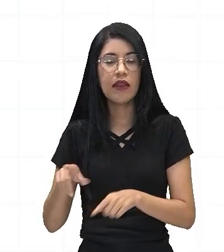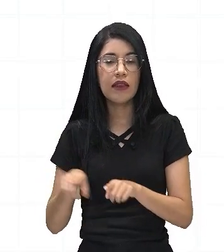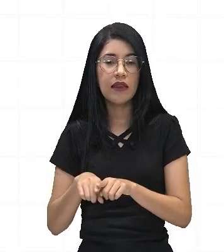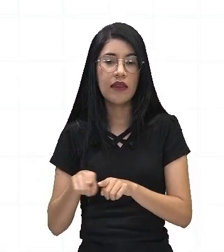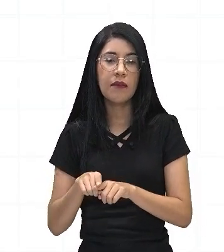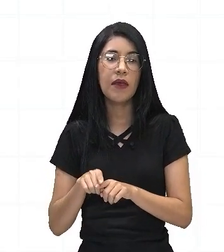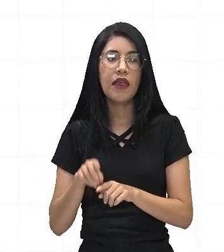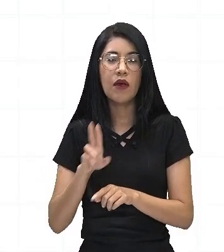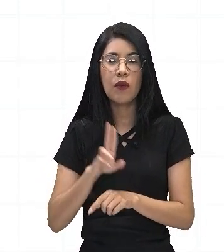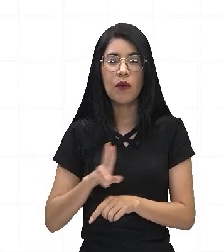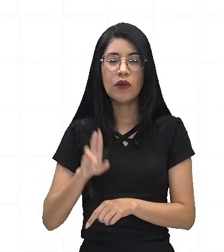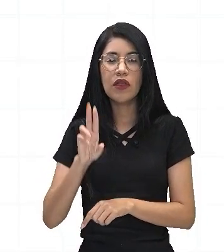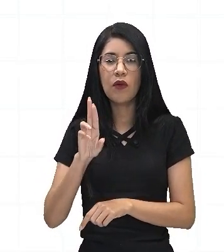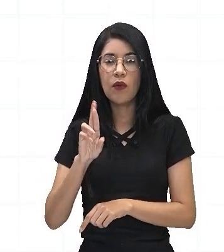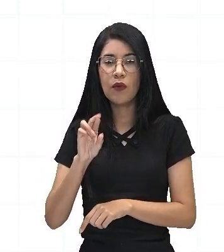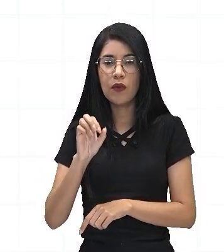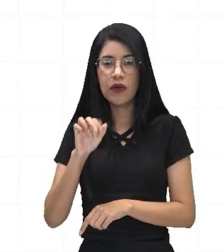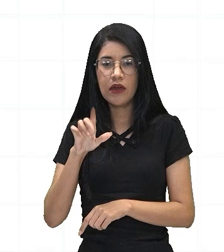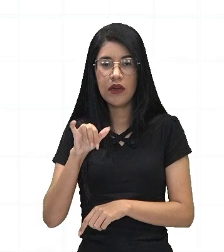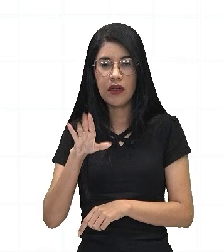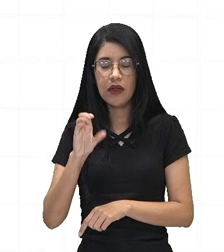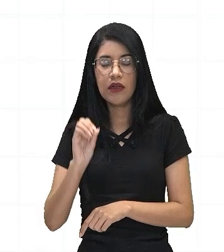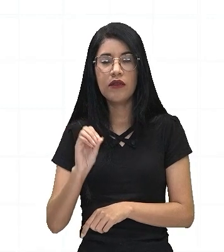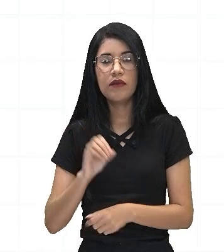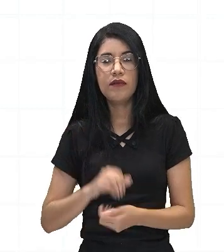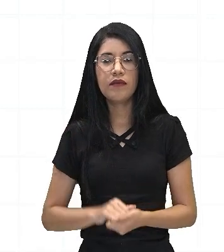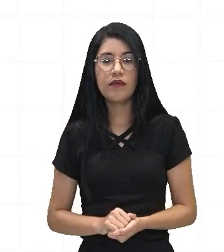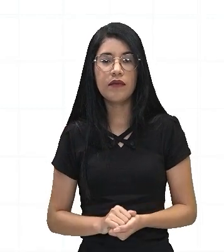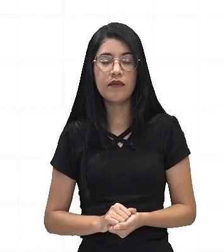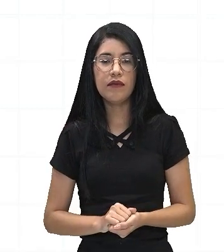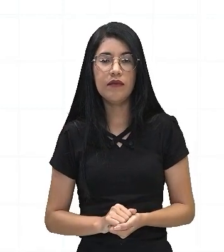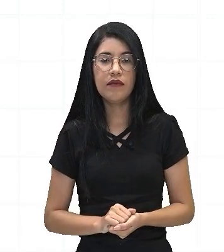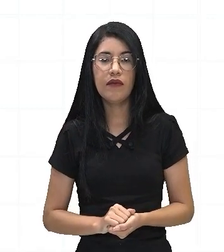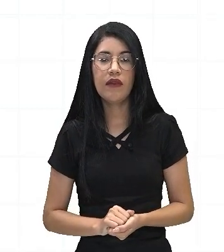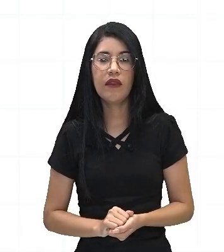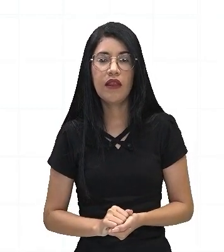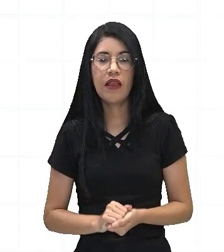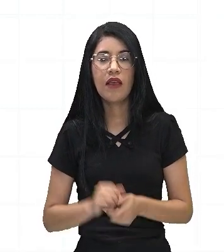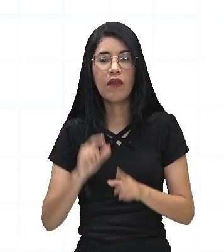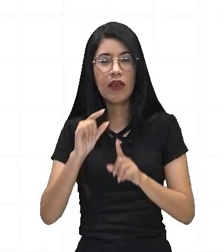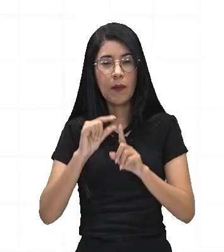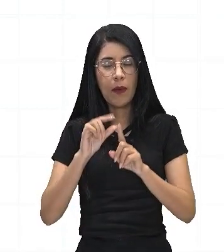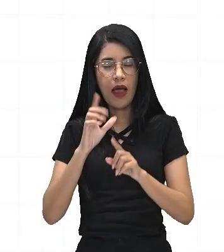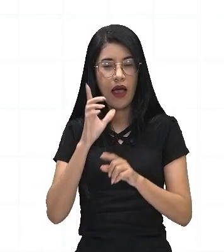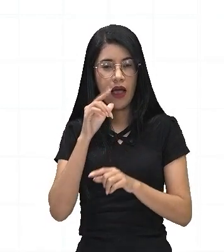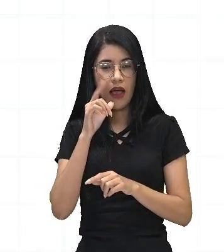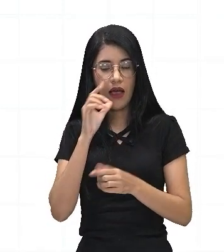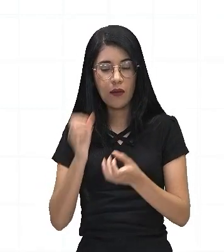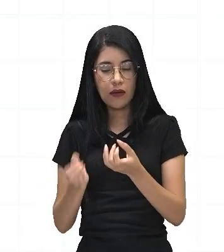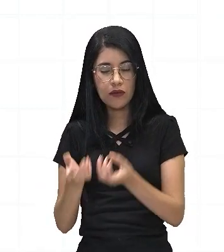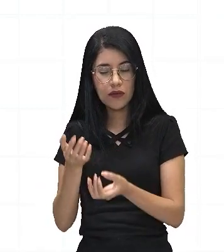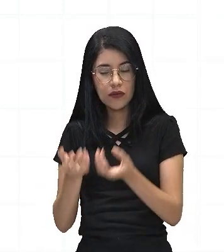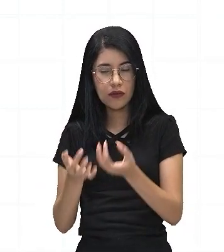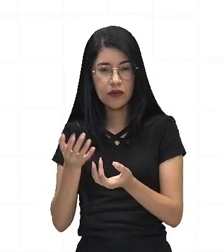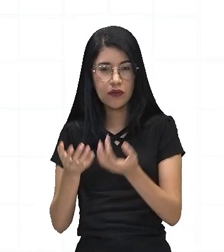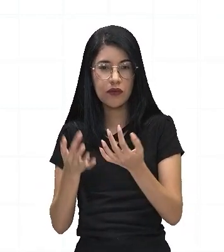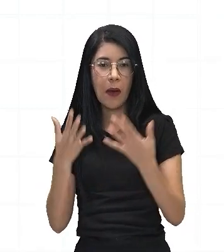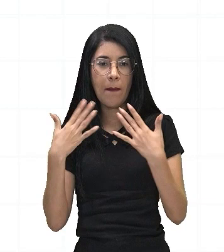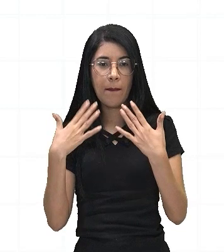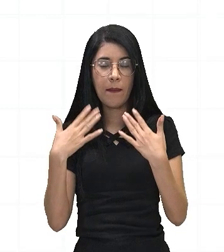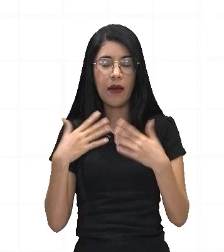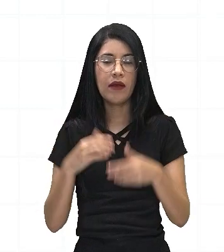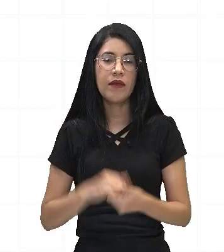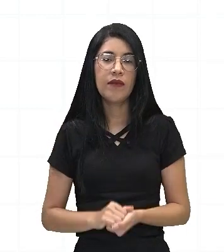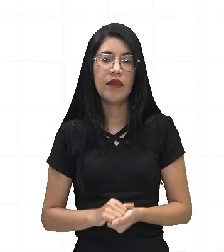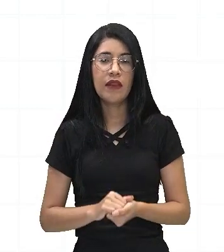o urânio, né? A gente vai ter a fissão dos átomos de urânio que vão aquecer grandes massas de água. As chaminés, como